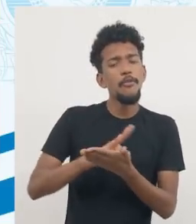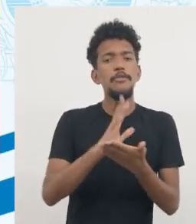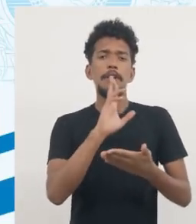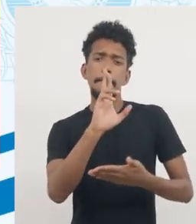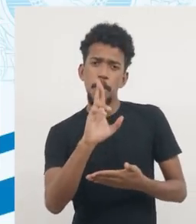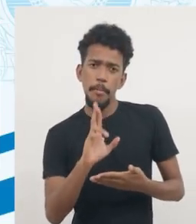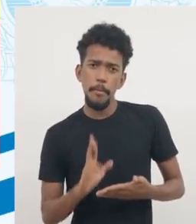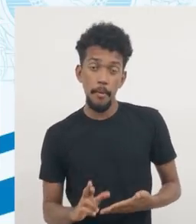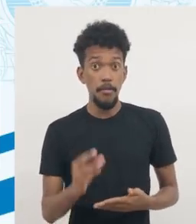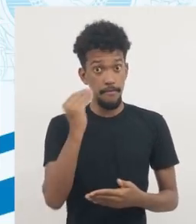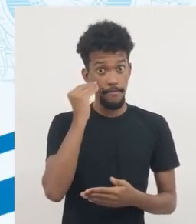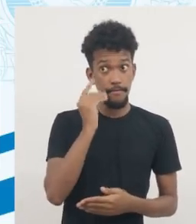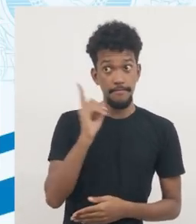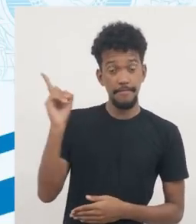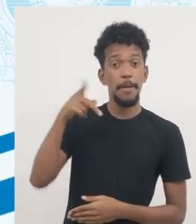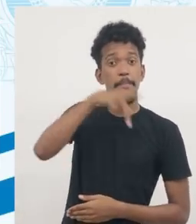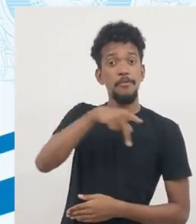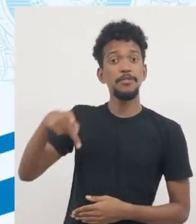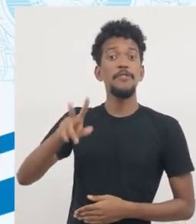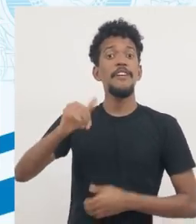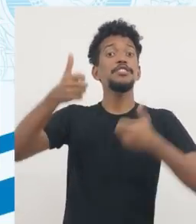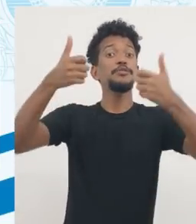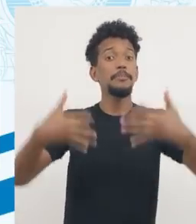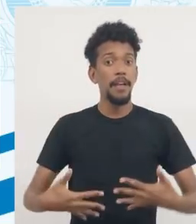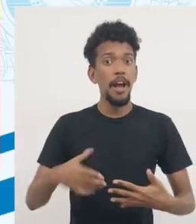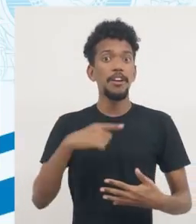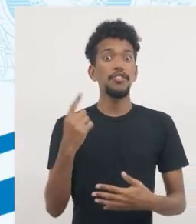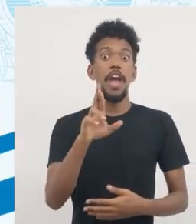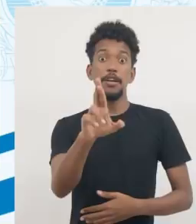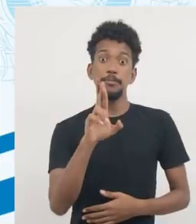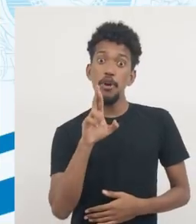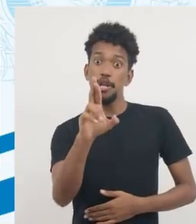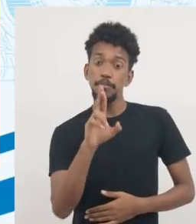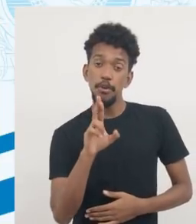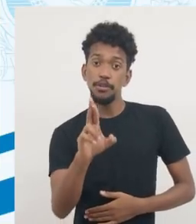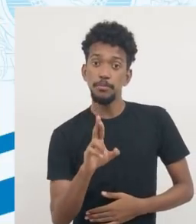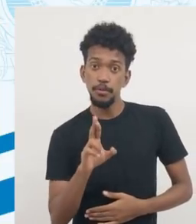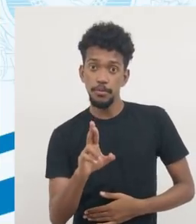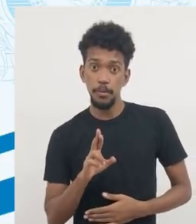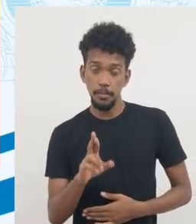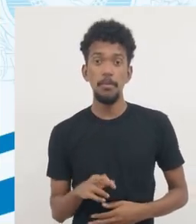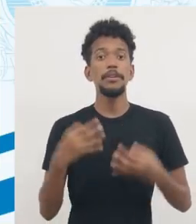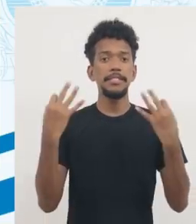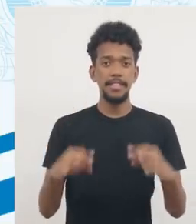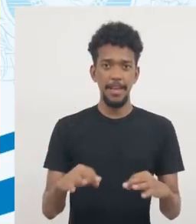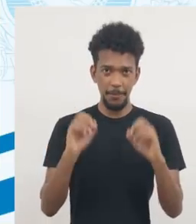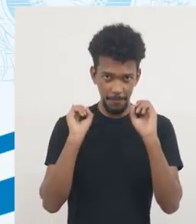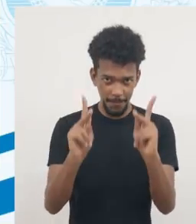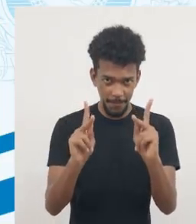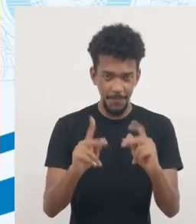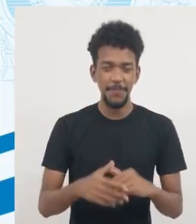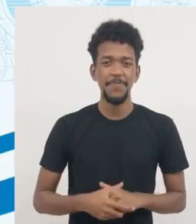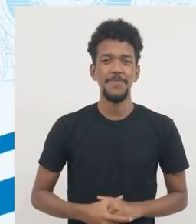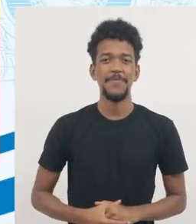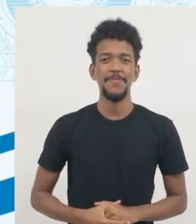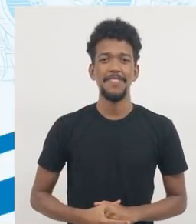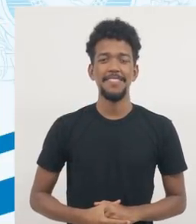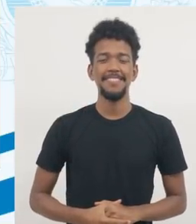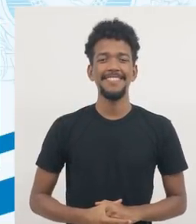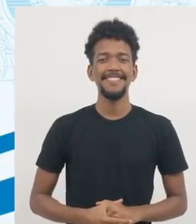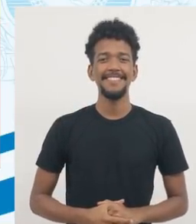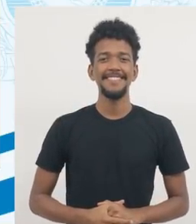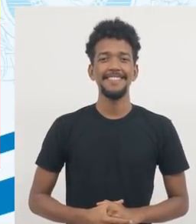tarefas. Siga as orientações do seu professor para responder as perguntas que Joana propôs à